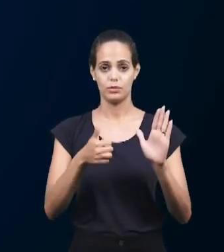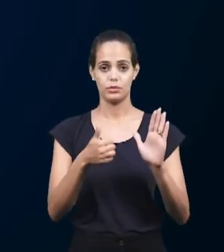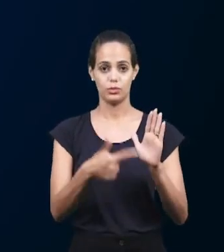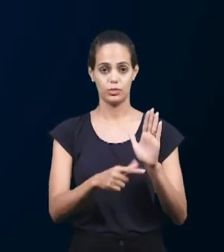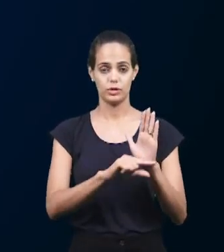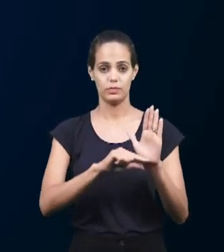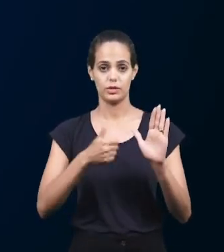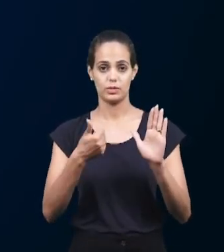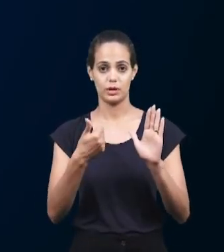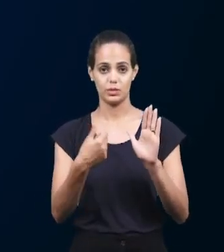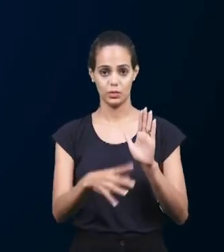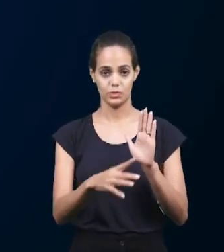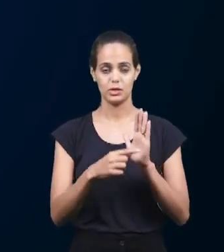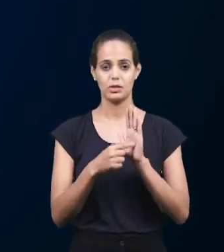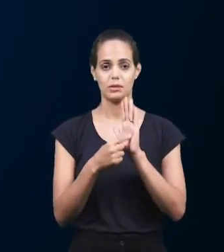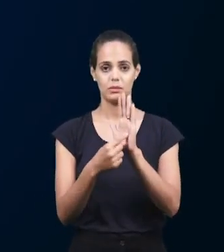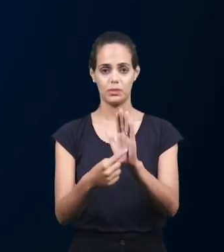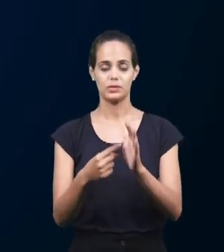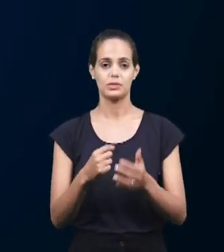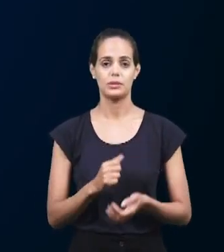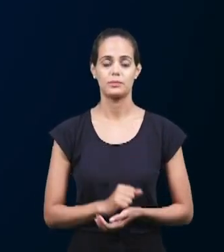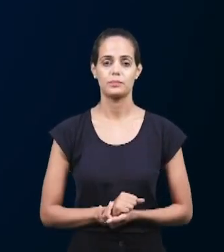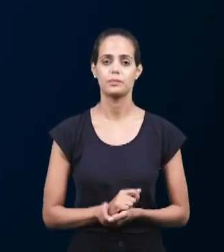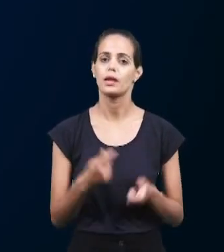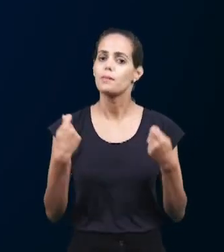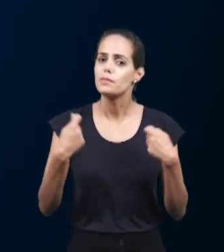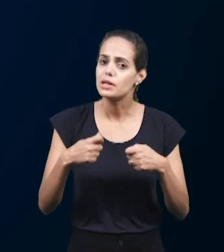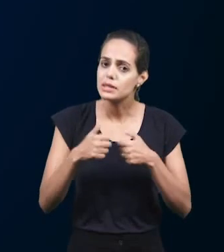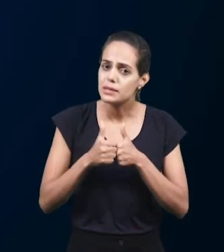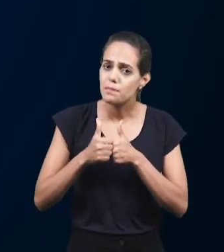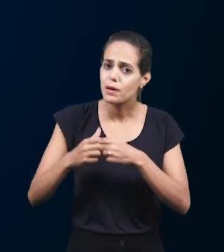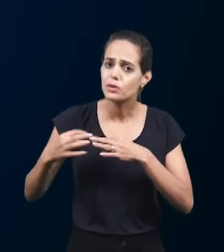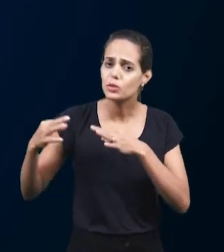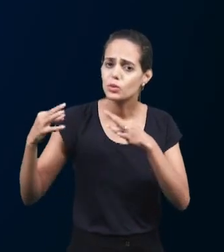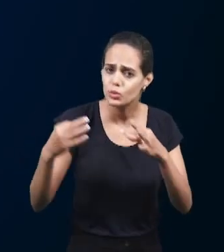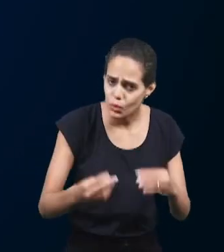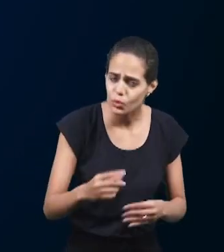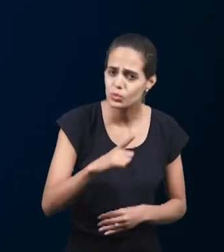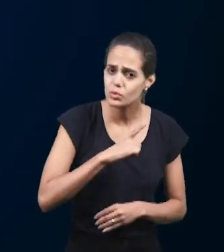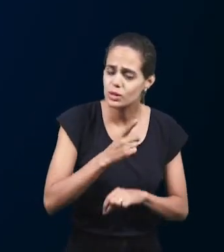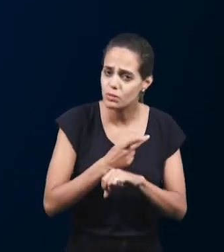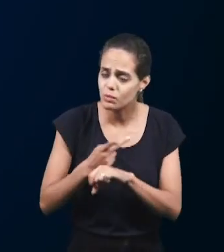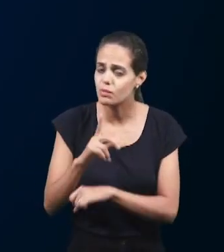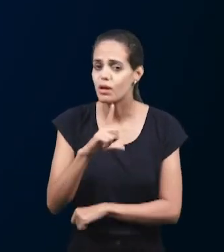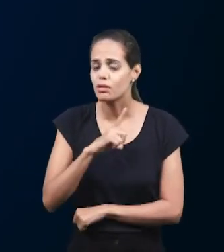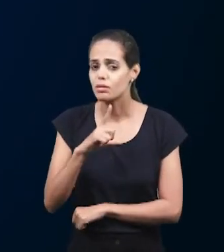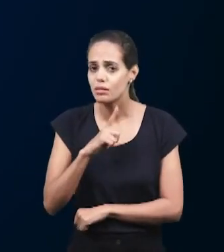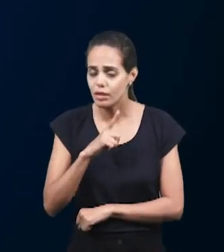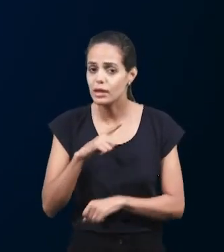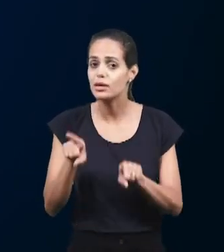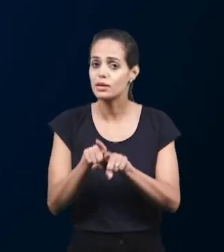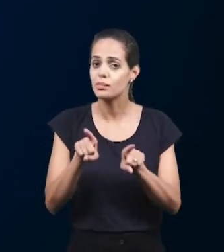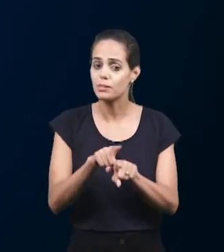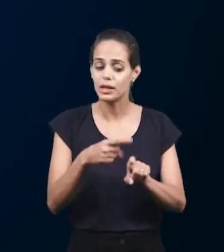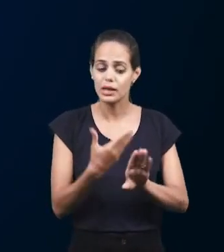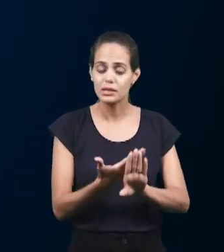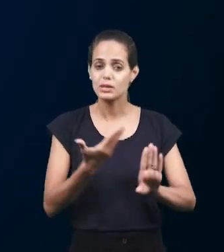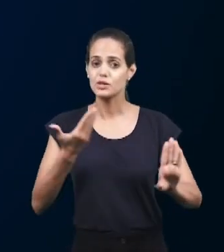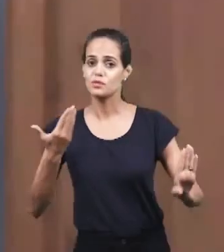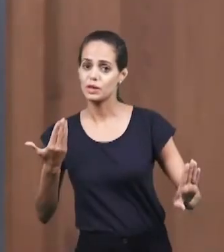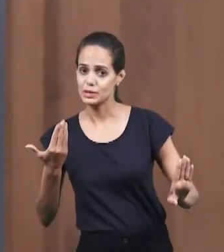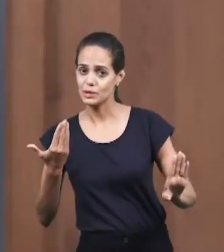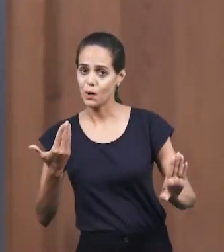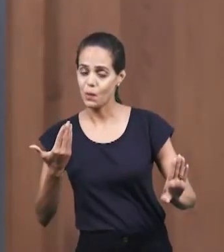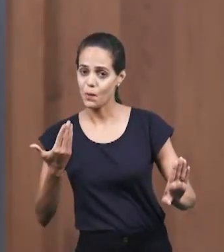12, verso 14, que diz: Segui a paz com todos e a santificação, sem a qual ninguém verá o